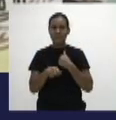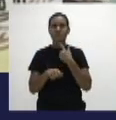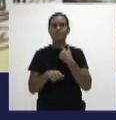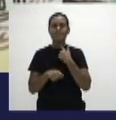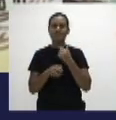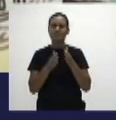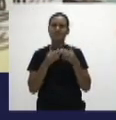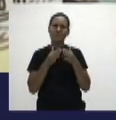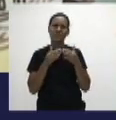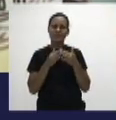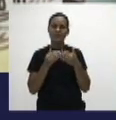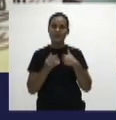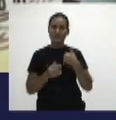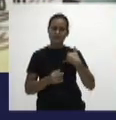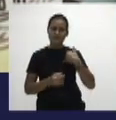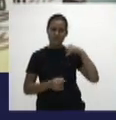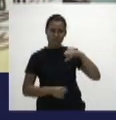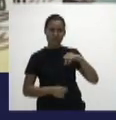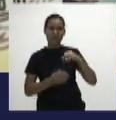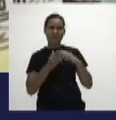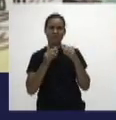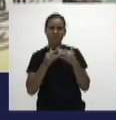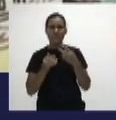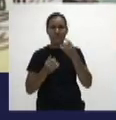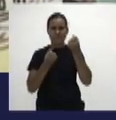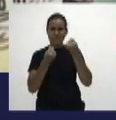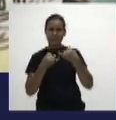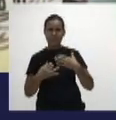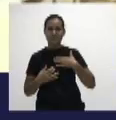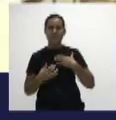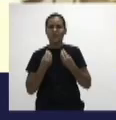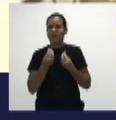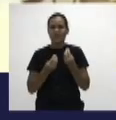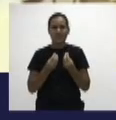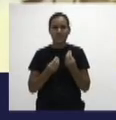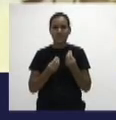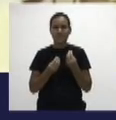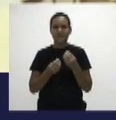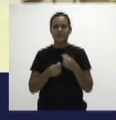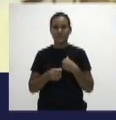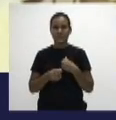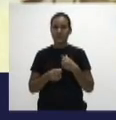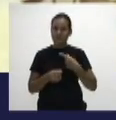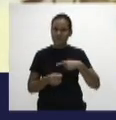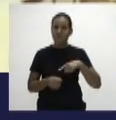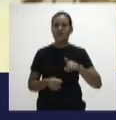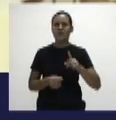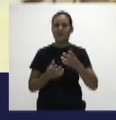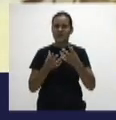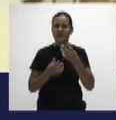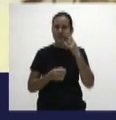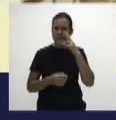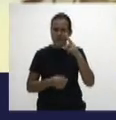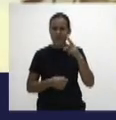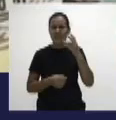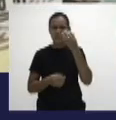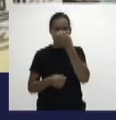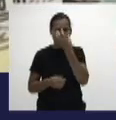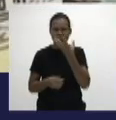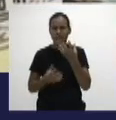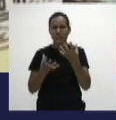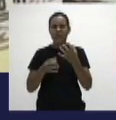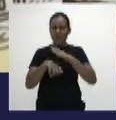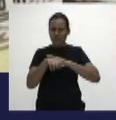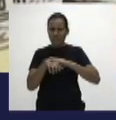história não dava muito ata qu a gente era criança eu com minha idade de 9 anos e o circo armava perto de casa e saía da escola e ia pra porta do